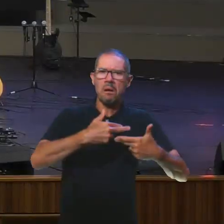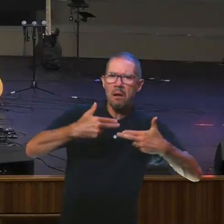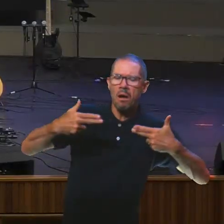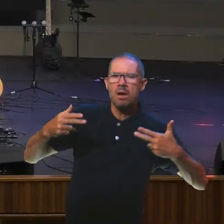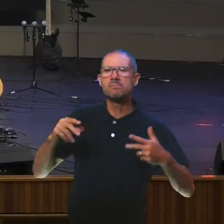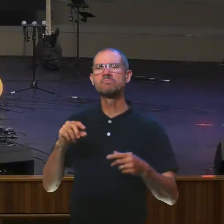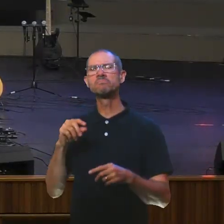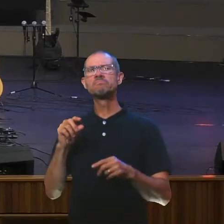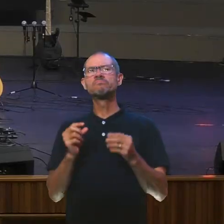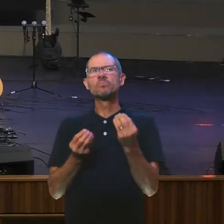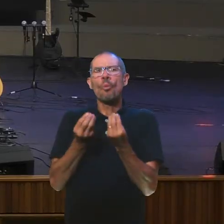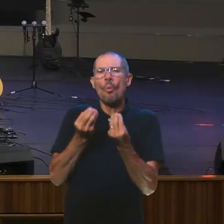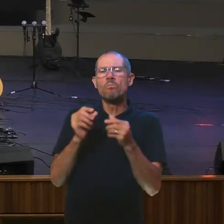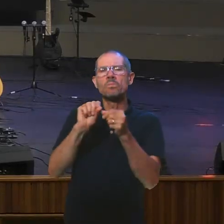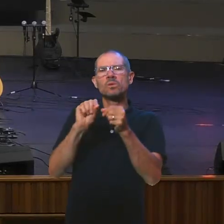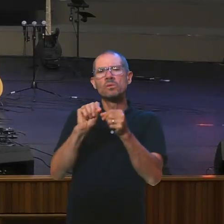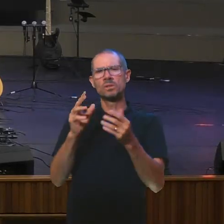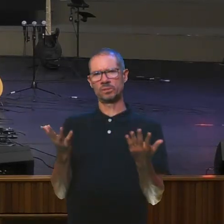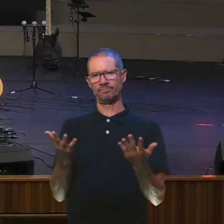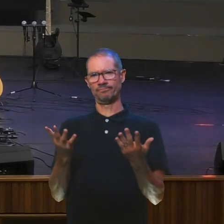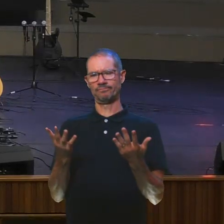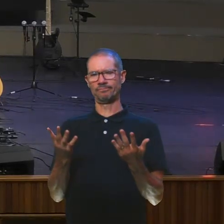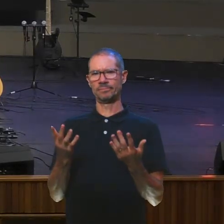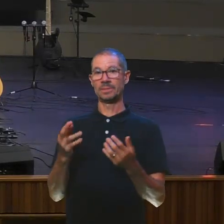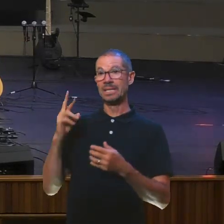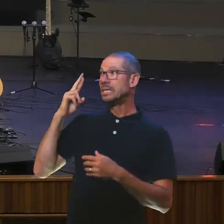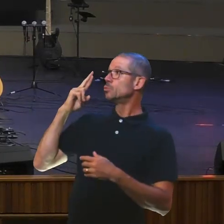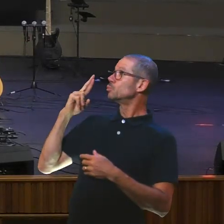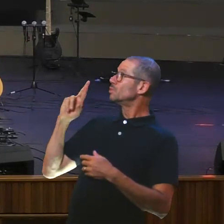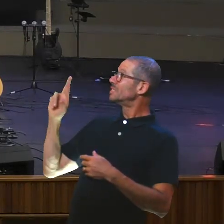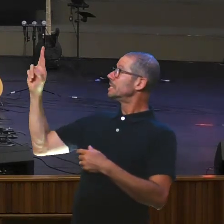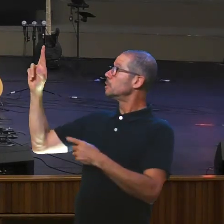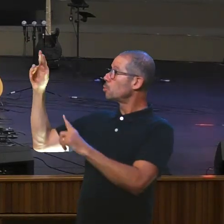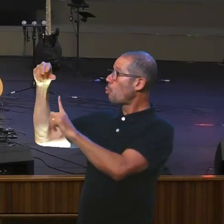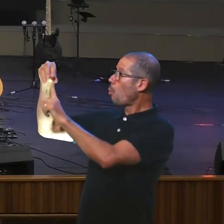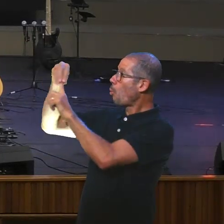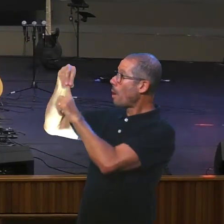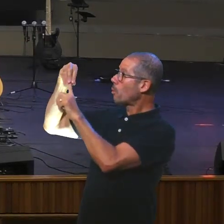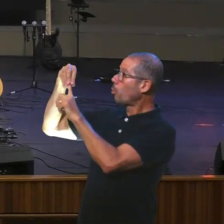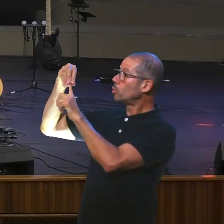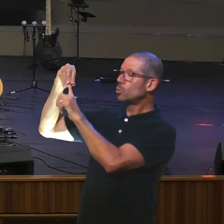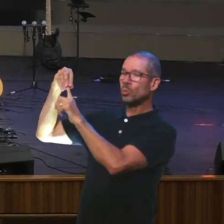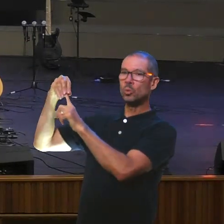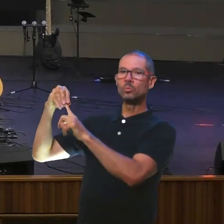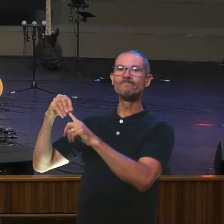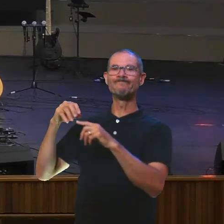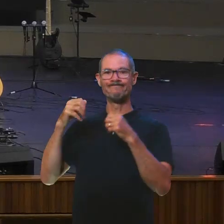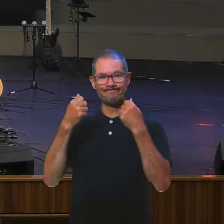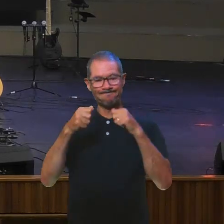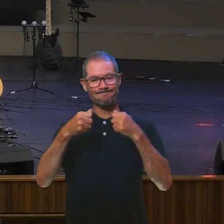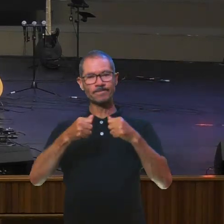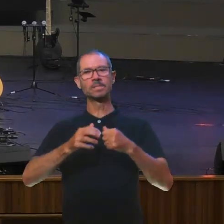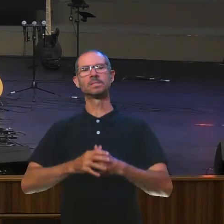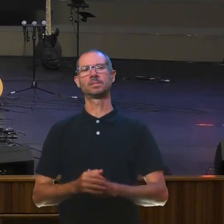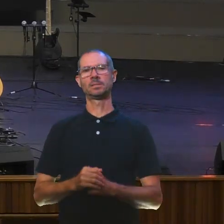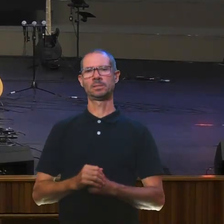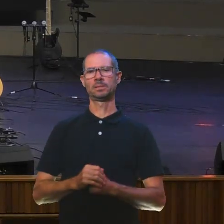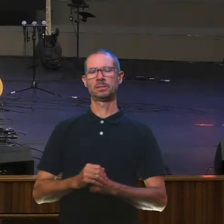Qual que é o teu escape? Se o teu escape não for o Senhor, você está muito mais sincrético do que você imagina.